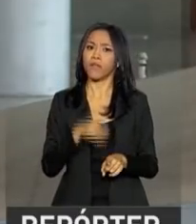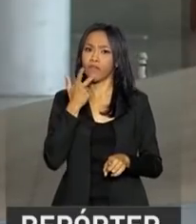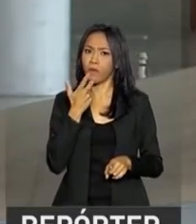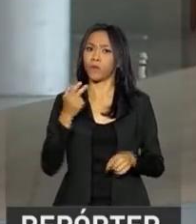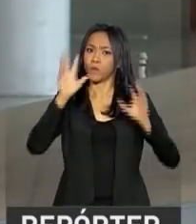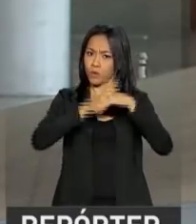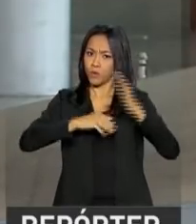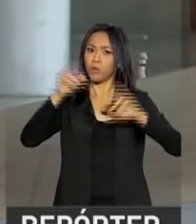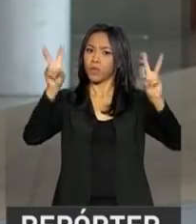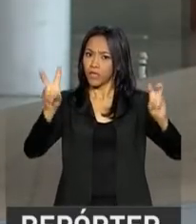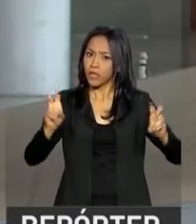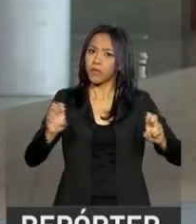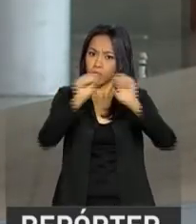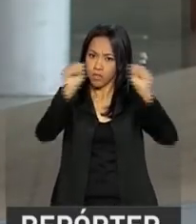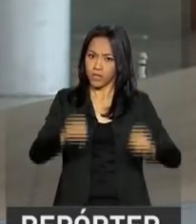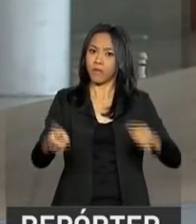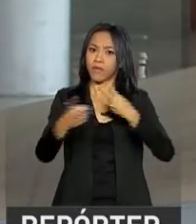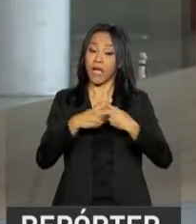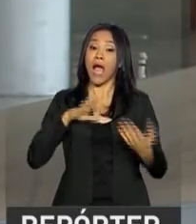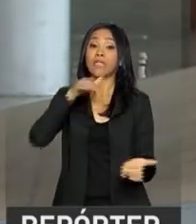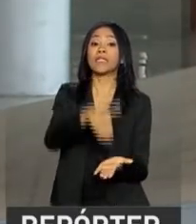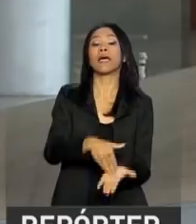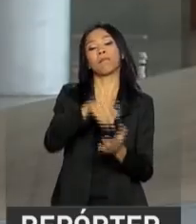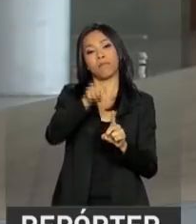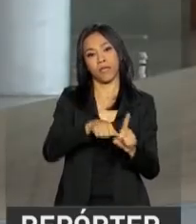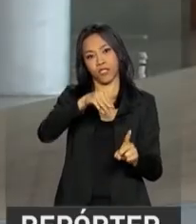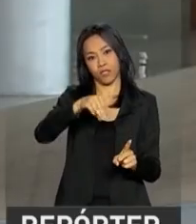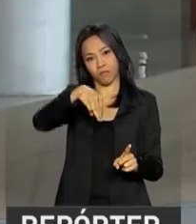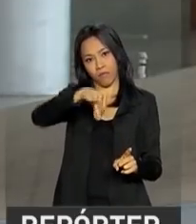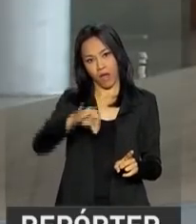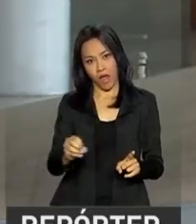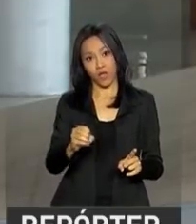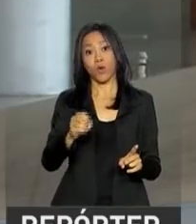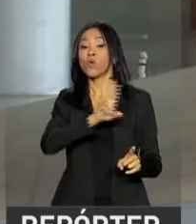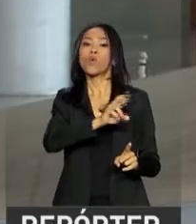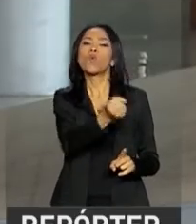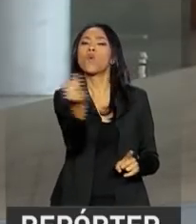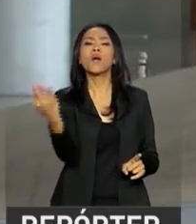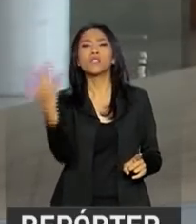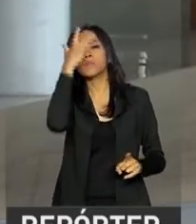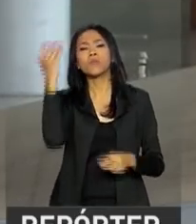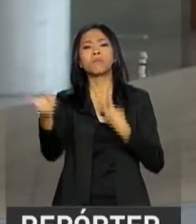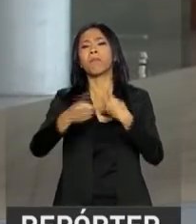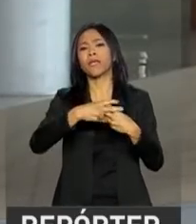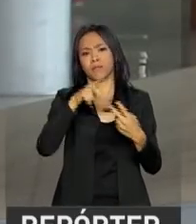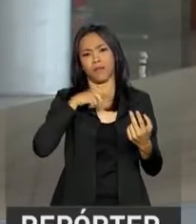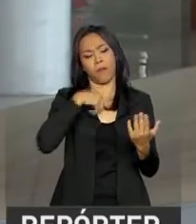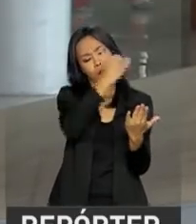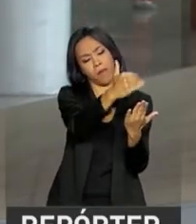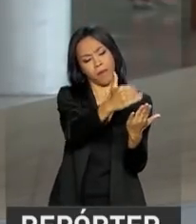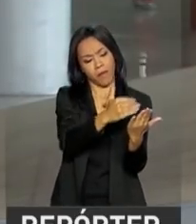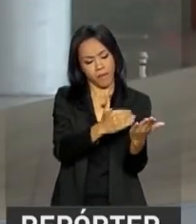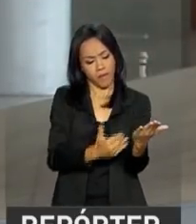e disse que entrega até maio o cadastro nacional de presos um levantamento que tem entre as informações a